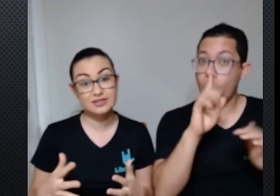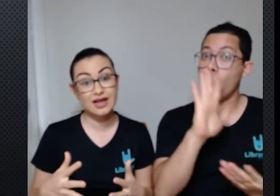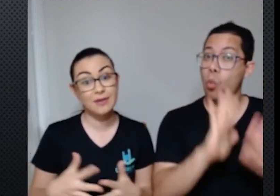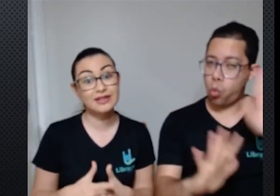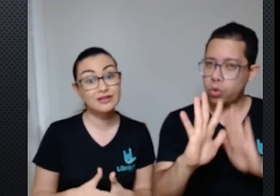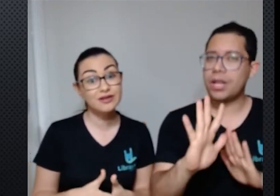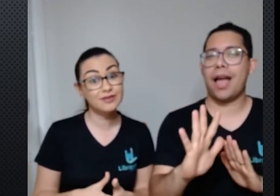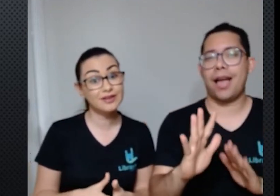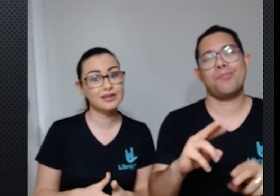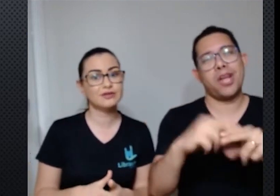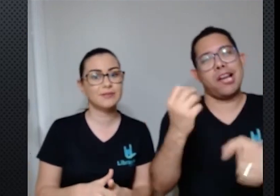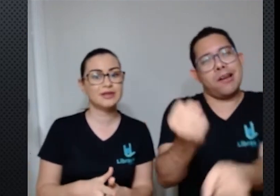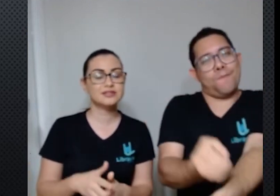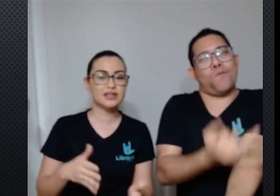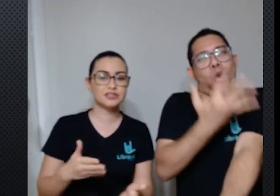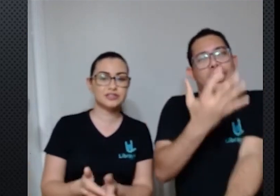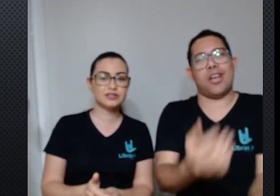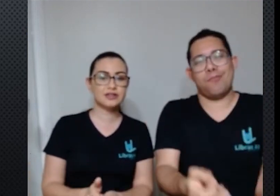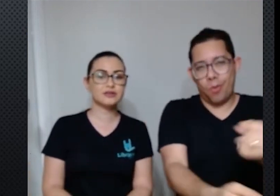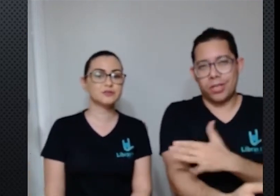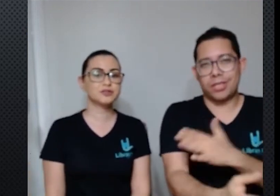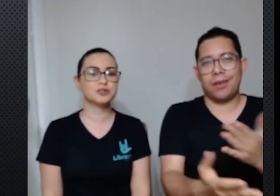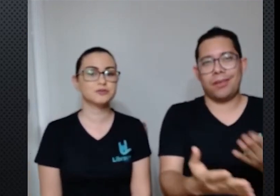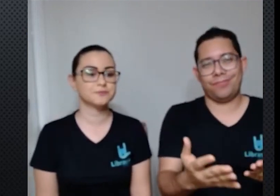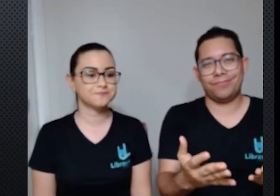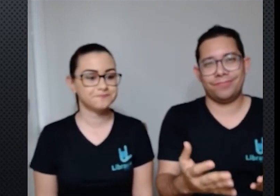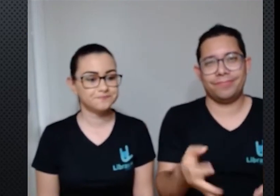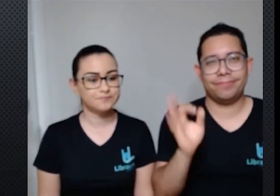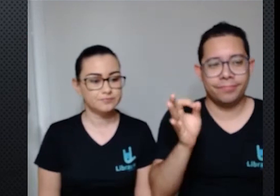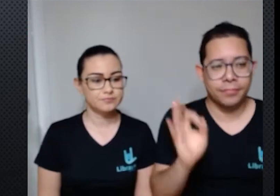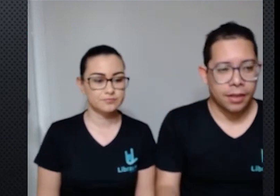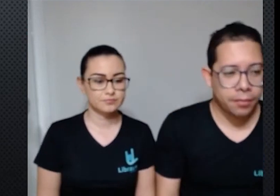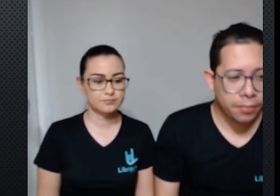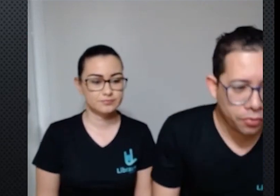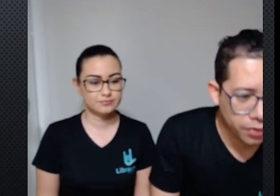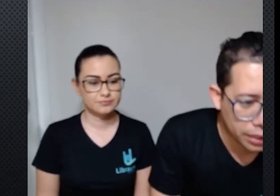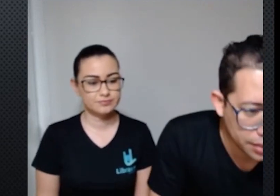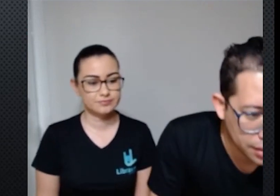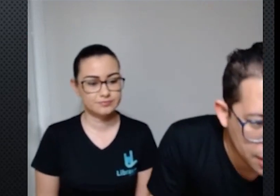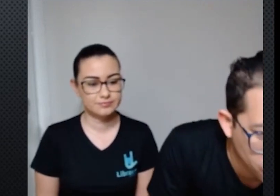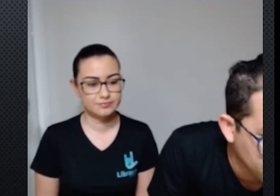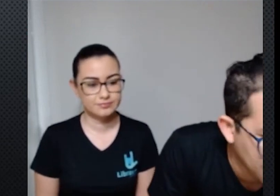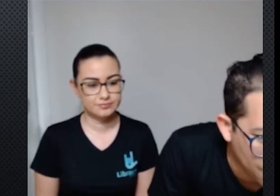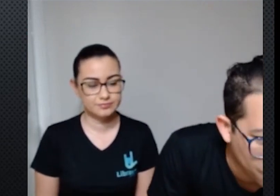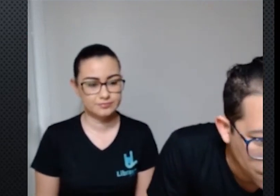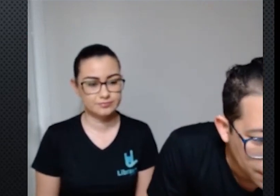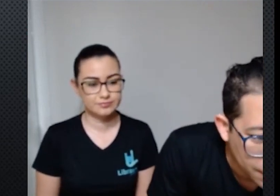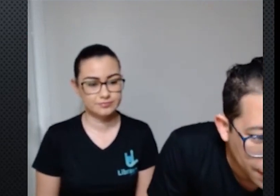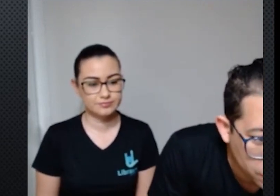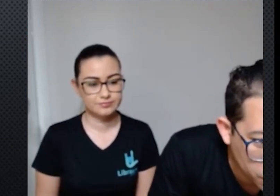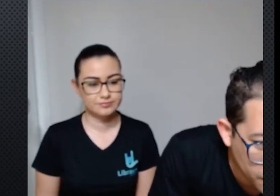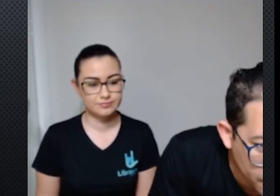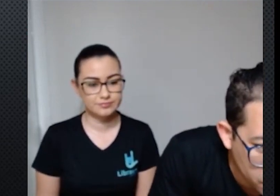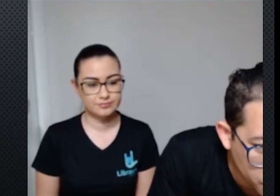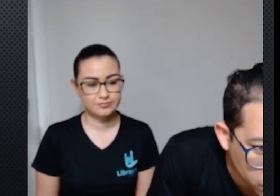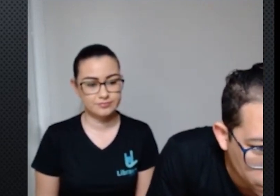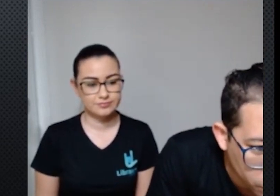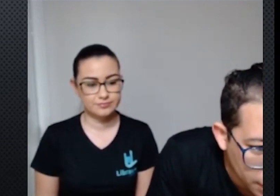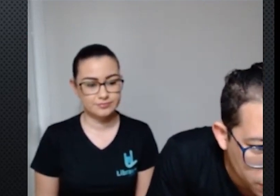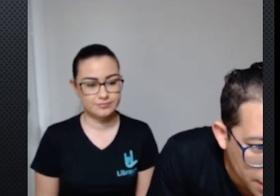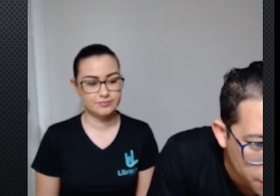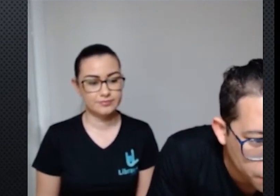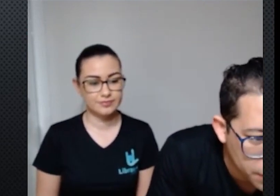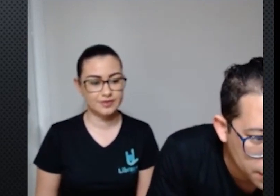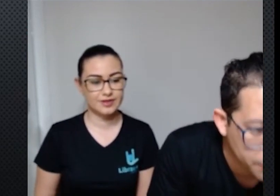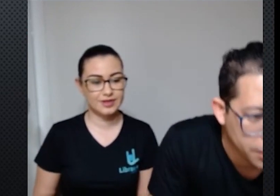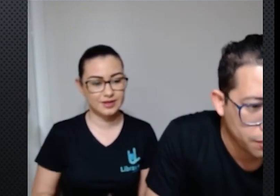isso às vezes acaba interferindo na mensagem que a gente tá transmitindo. Perfeito, sensacional. É isso mesmo, o pessoal falou que